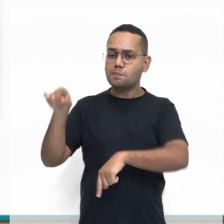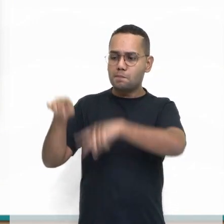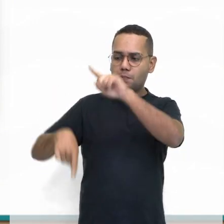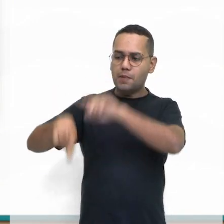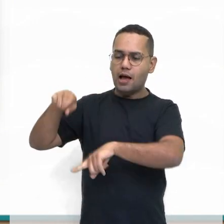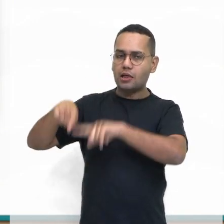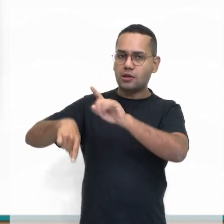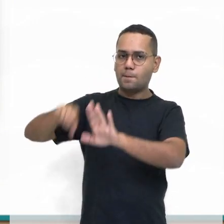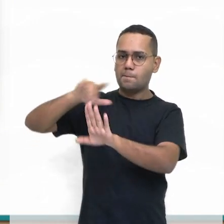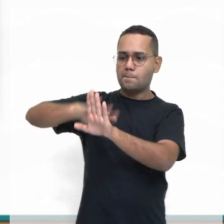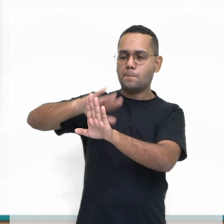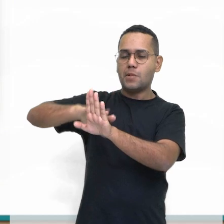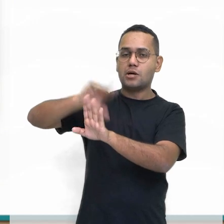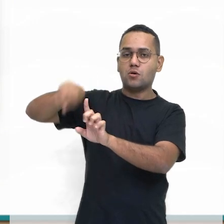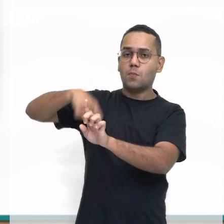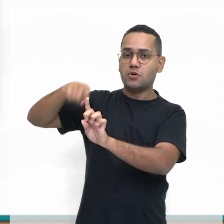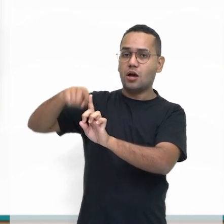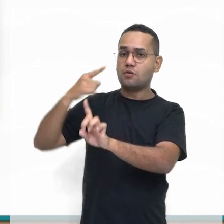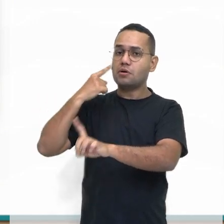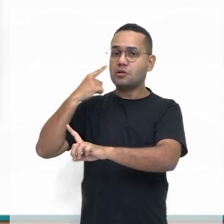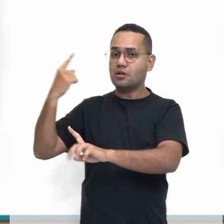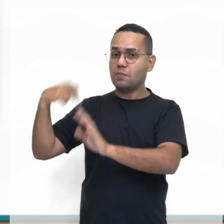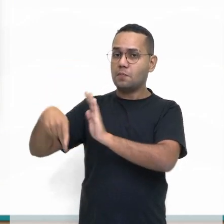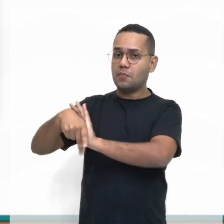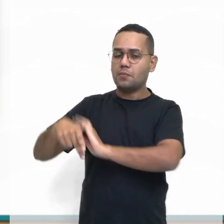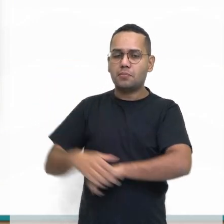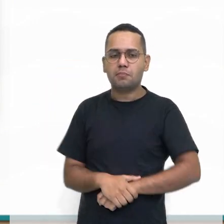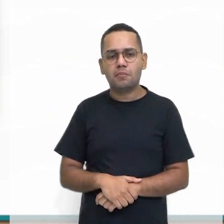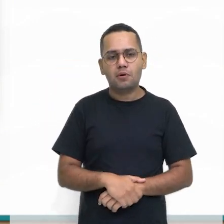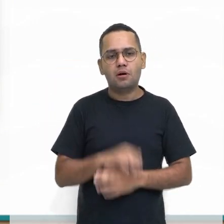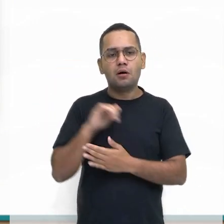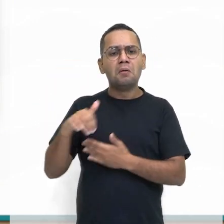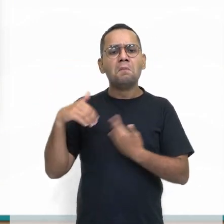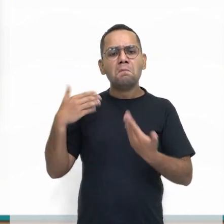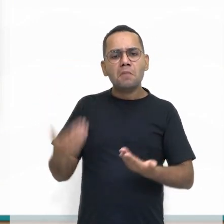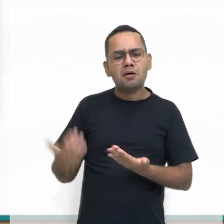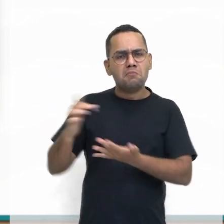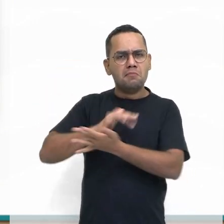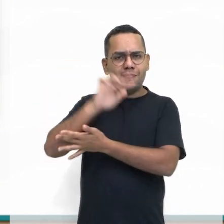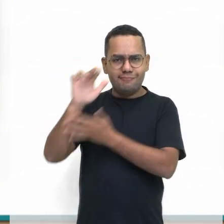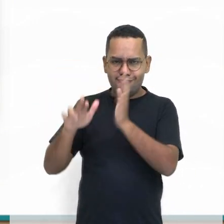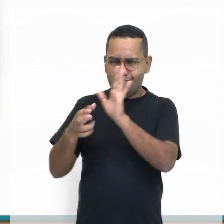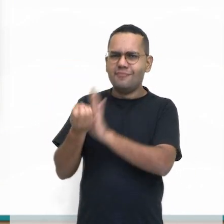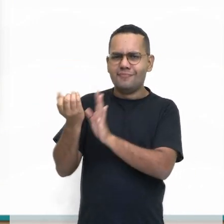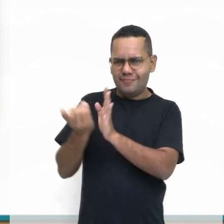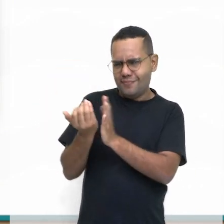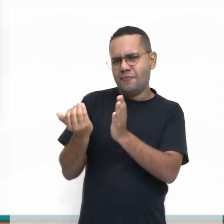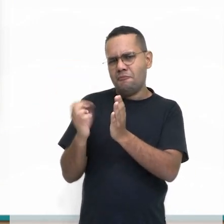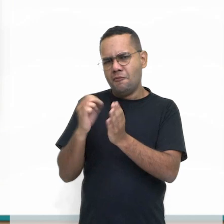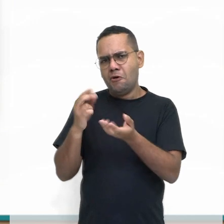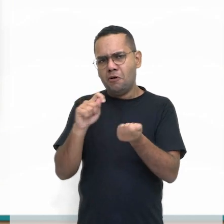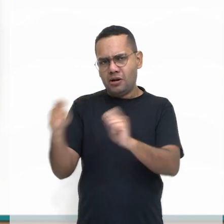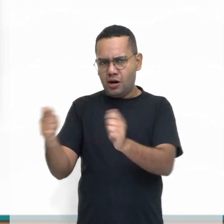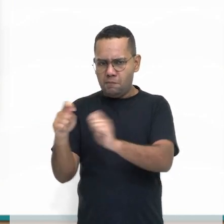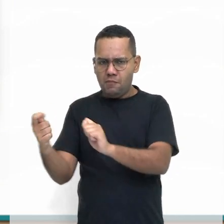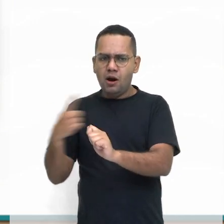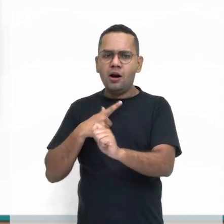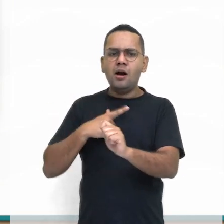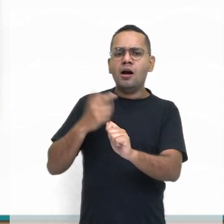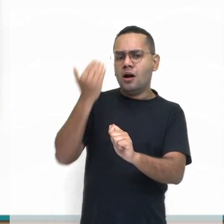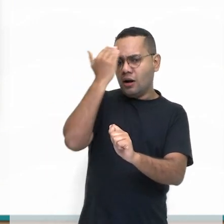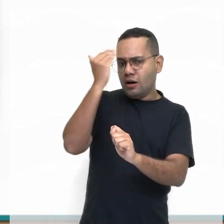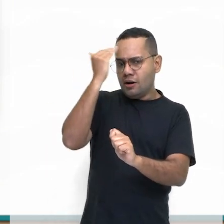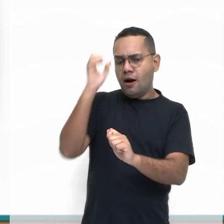Que diz o seguinte, as obras frequentemente envolvem a interpretação ou a interação do